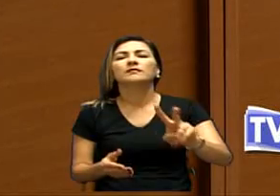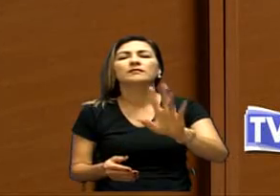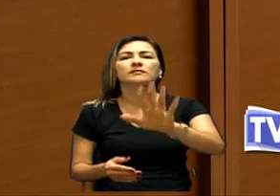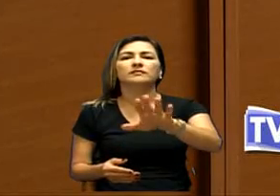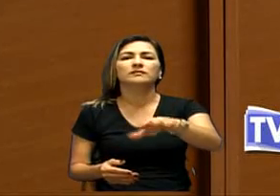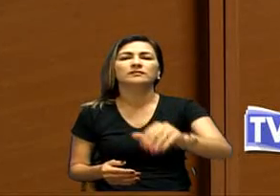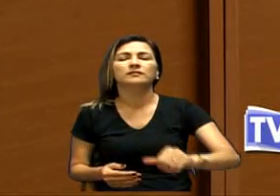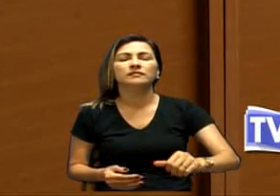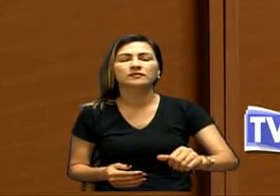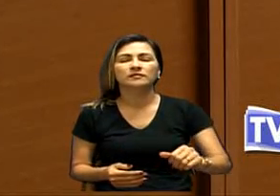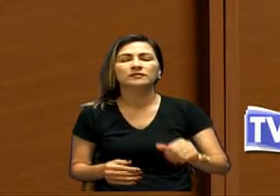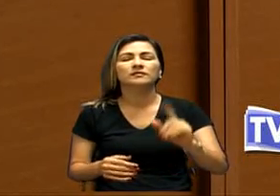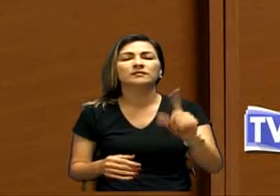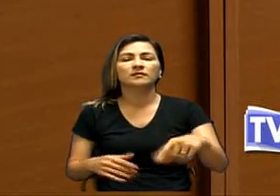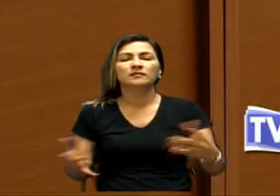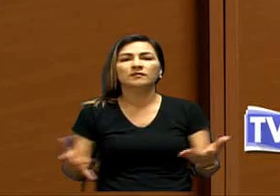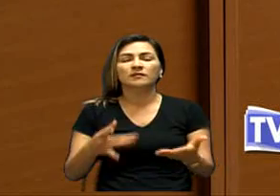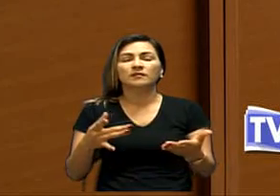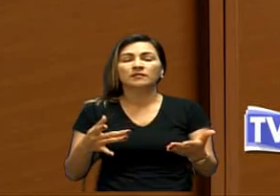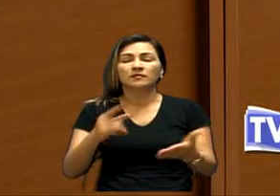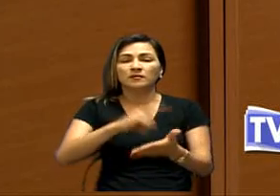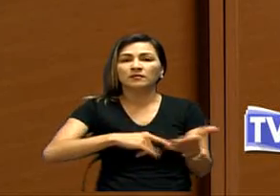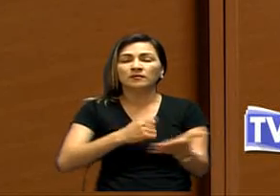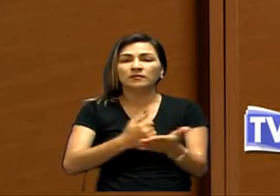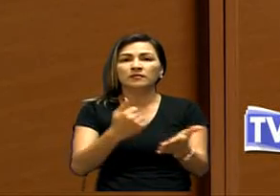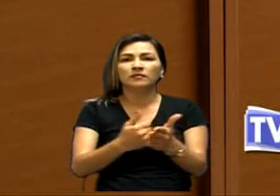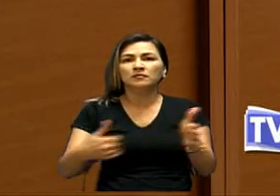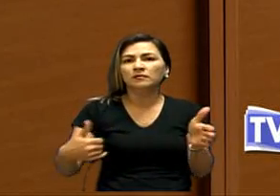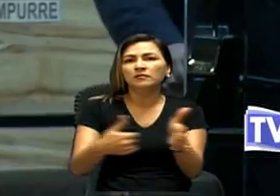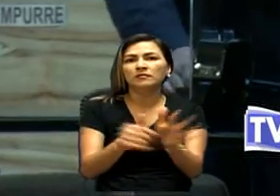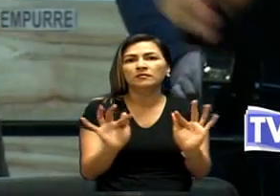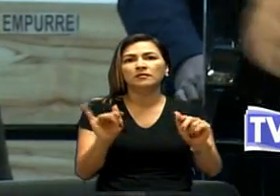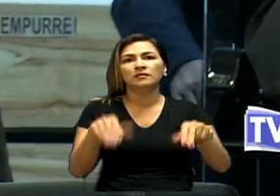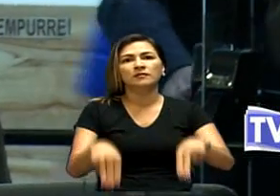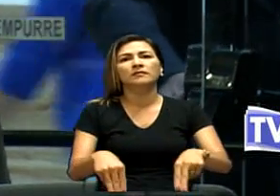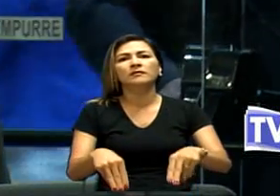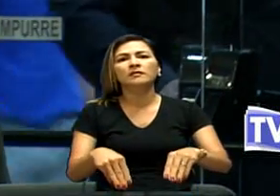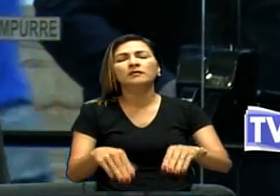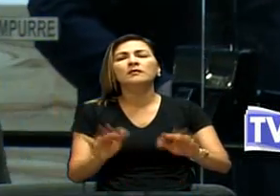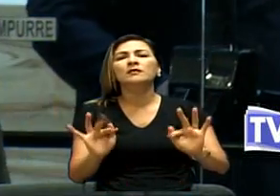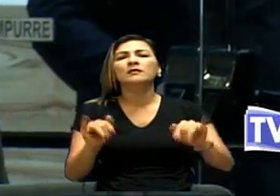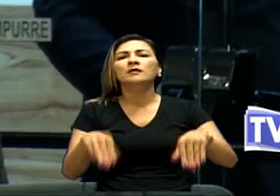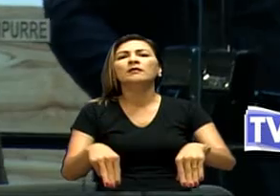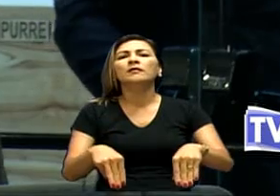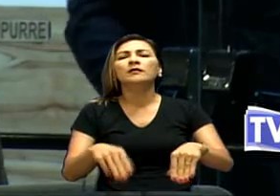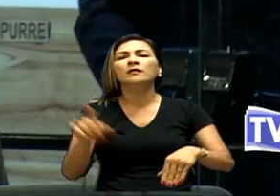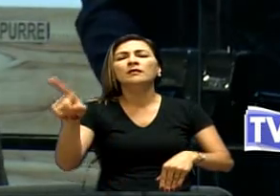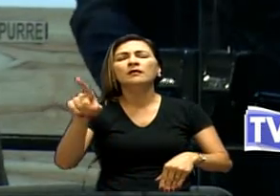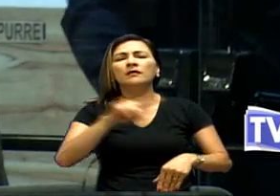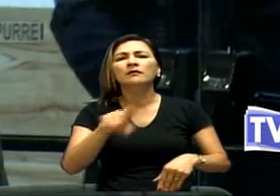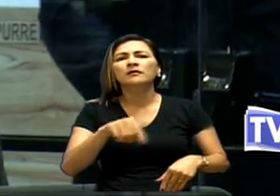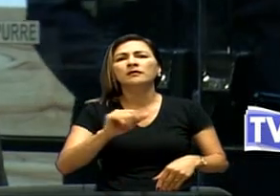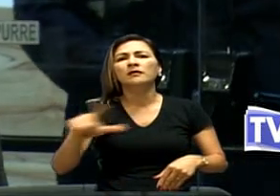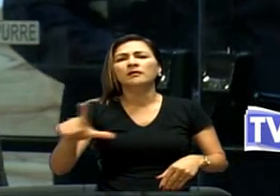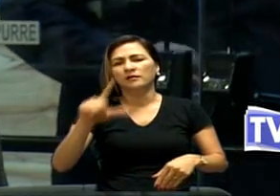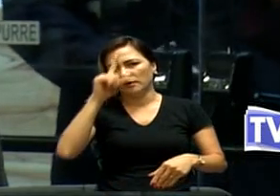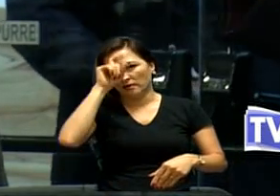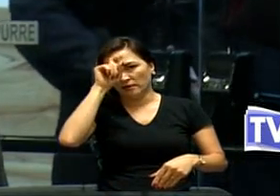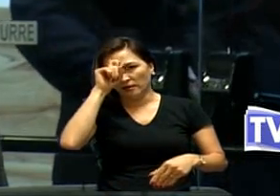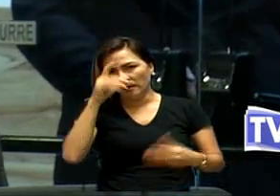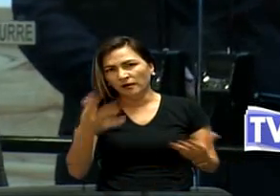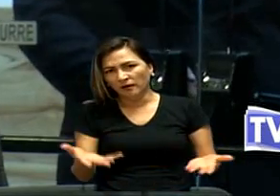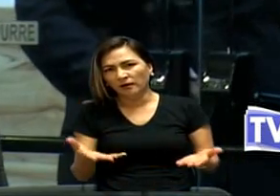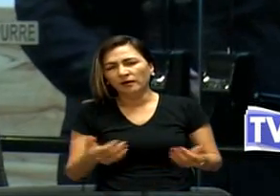que está vencendo o contrato lá do Zona Leste, o BH do Zona Leste. Queria saber quando que vai ser renovado, senão vai chegar na última hora